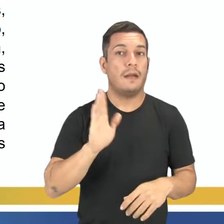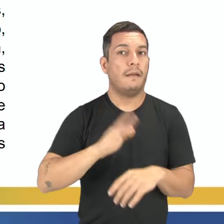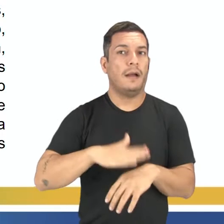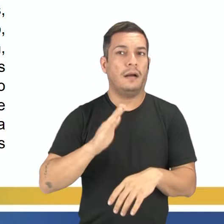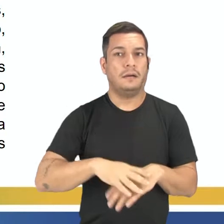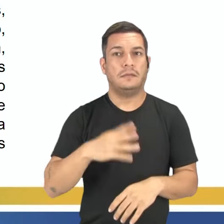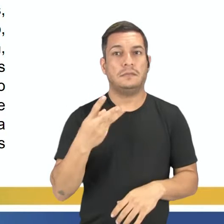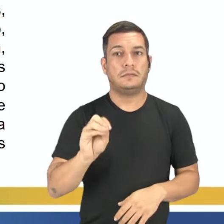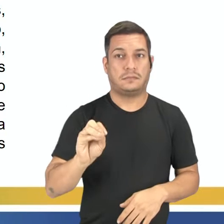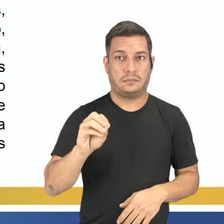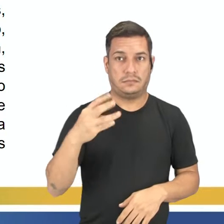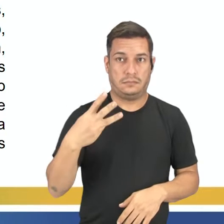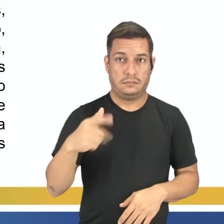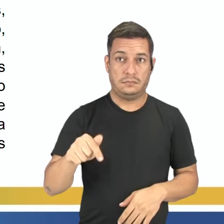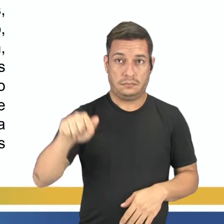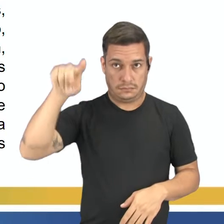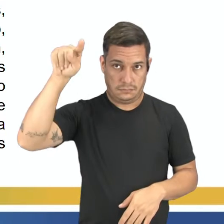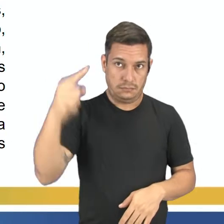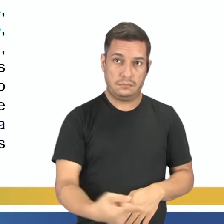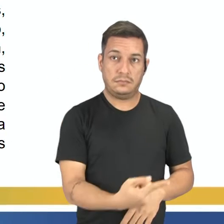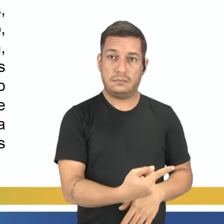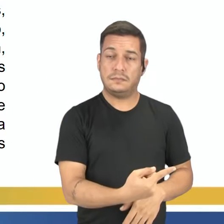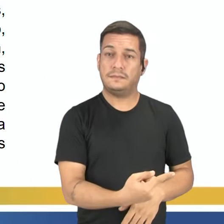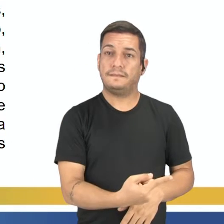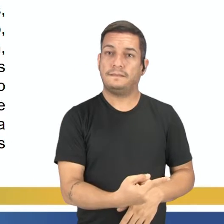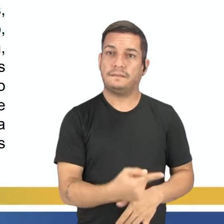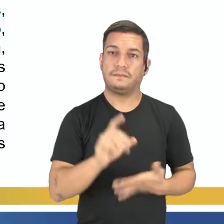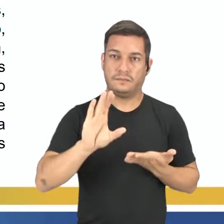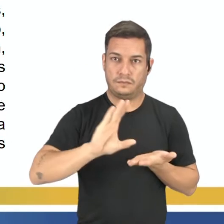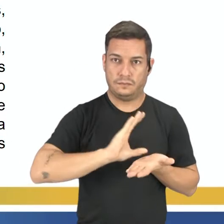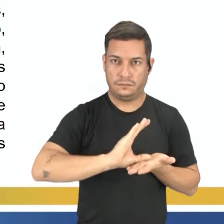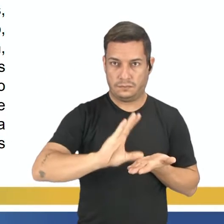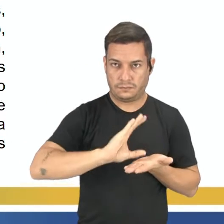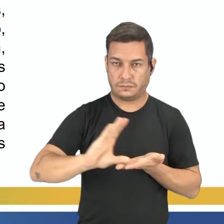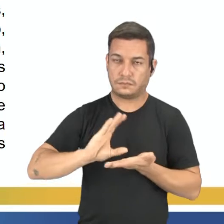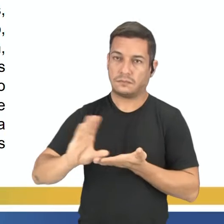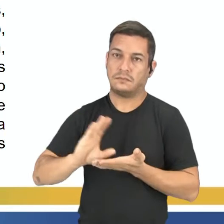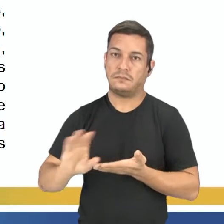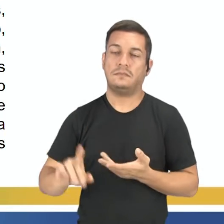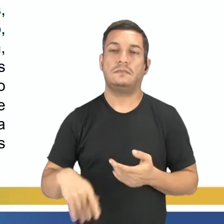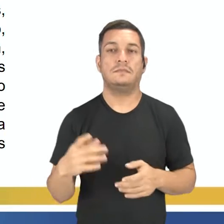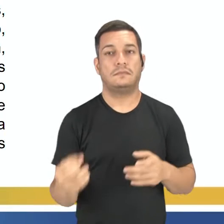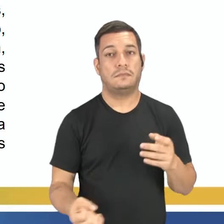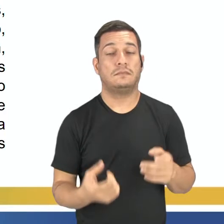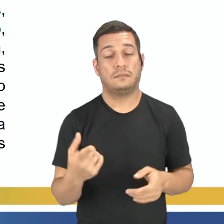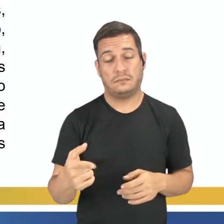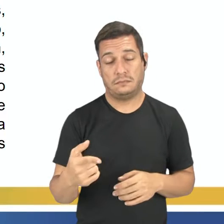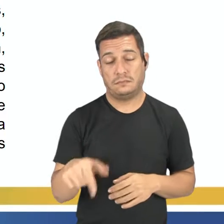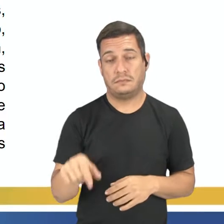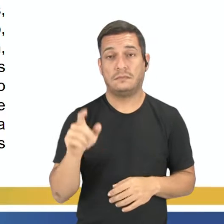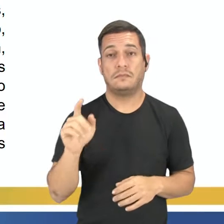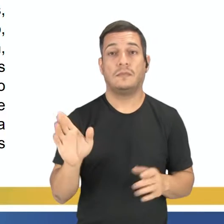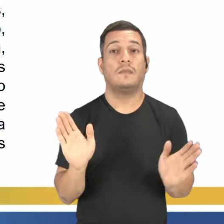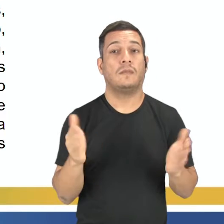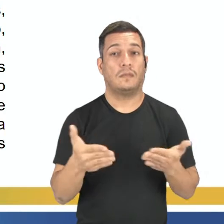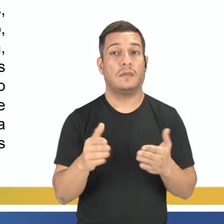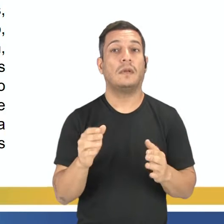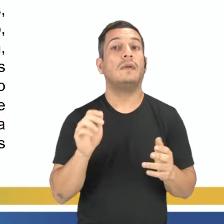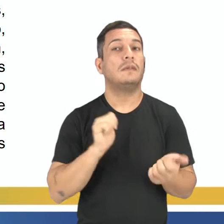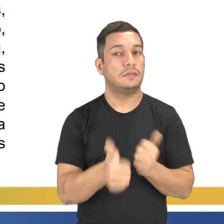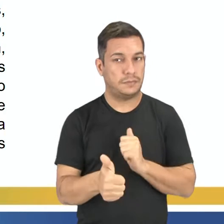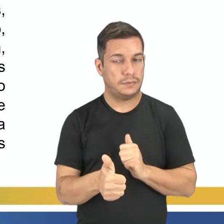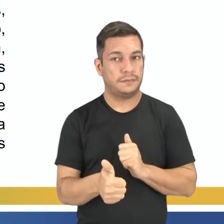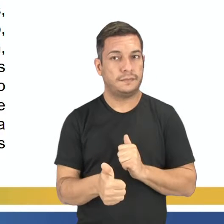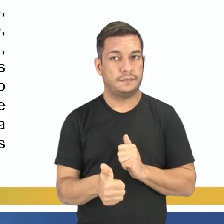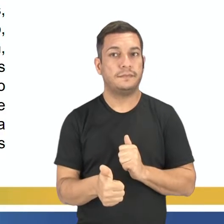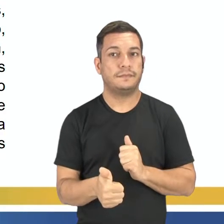de 37 milhões de recursos gerados aí direta e indiretamente voltados para o esporte.